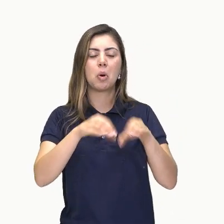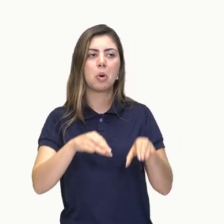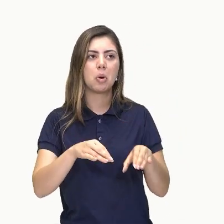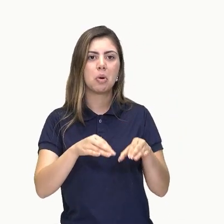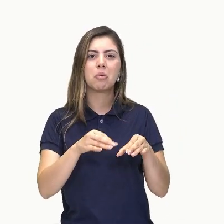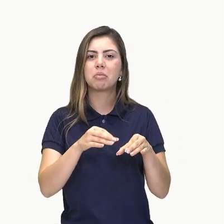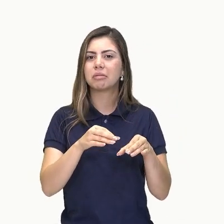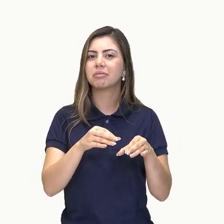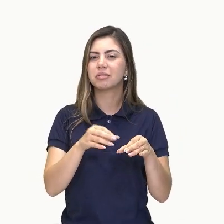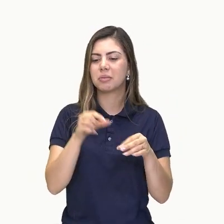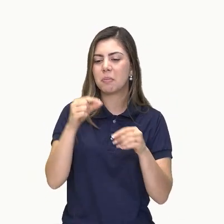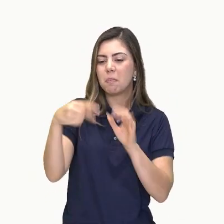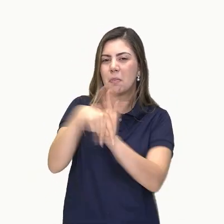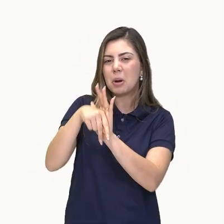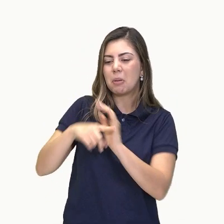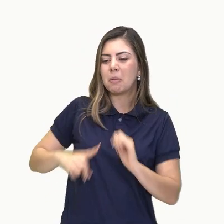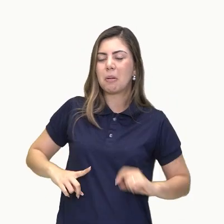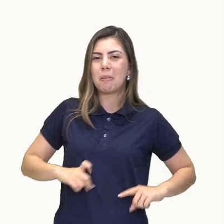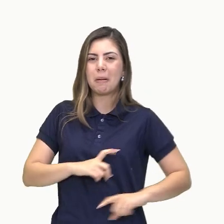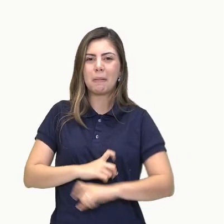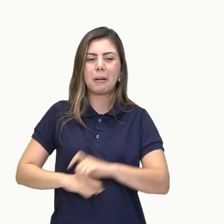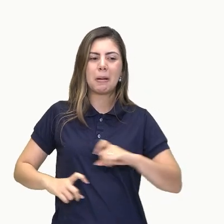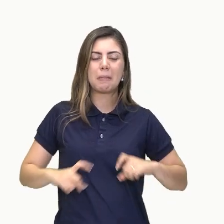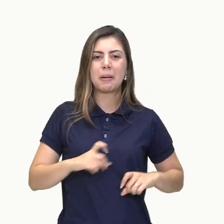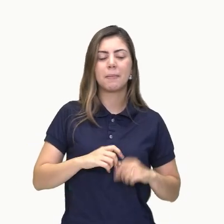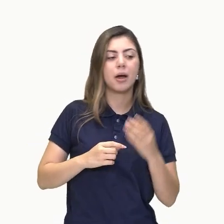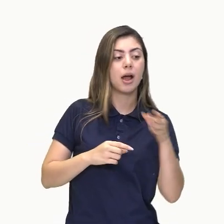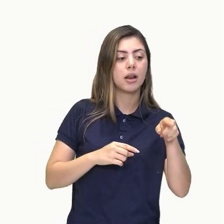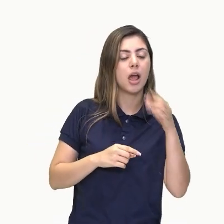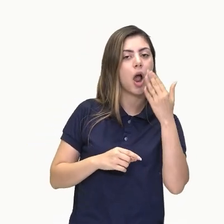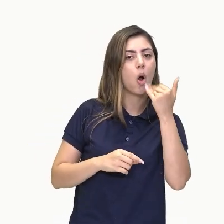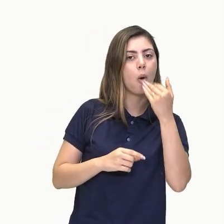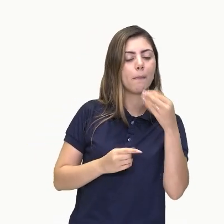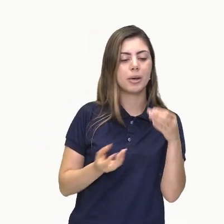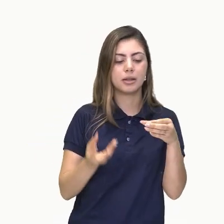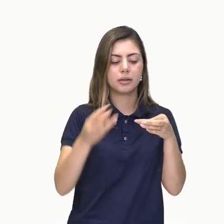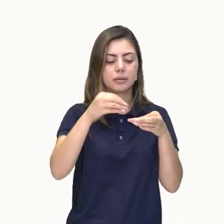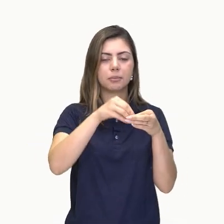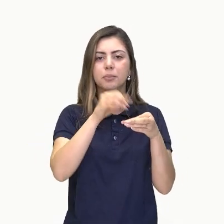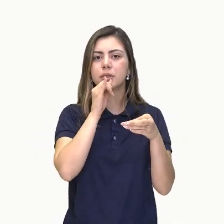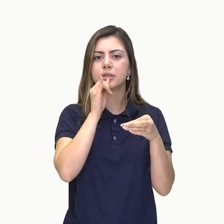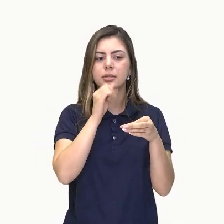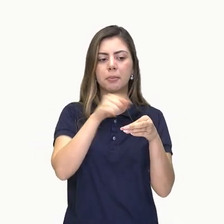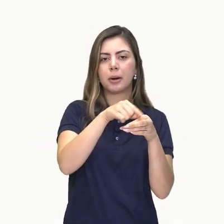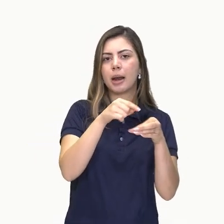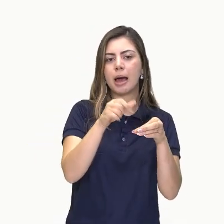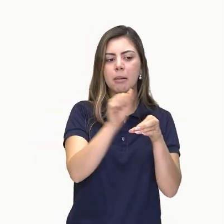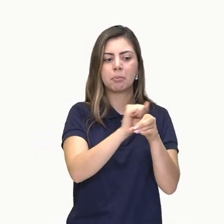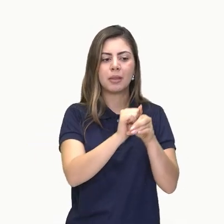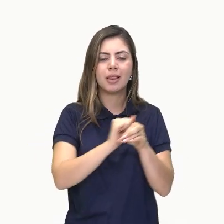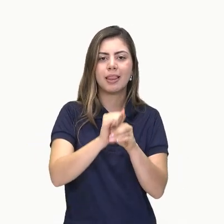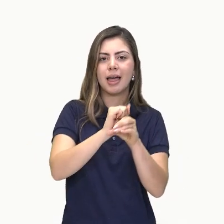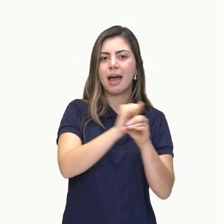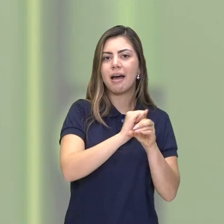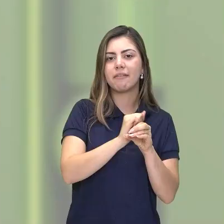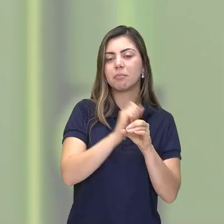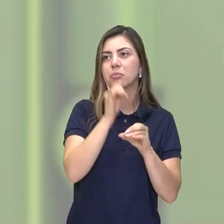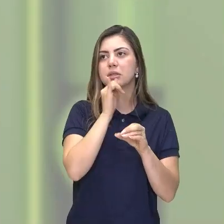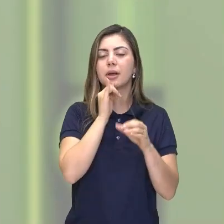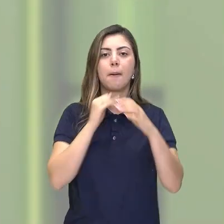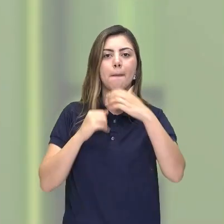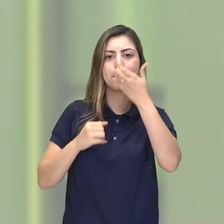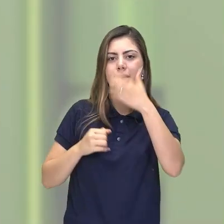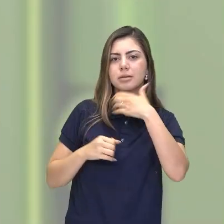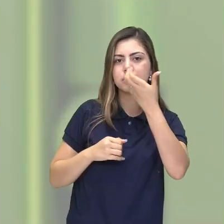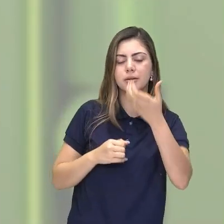ali dessa espécie, o que acontece? Se a gente esqueceu de lavar ali aquela maçã, né? Vamos imaginar